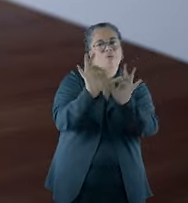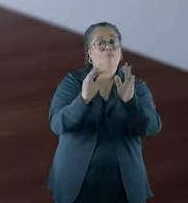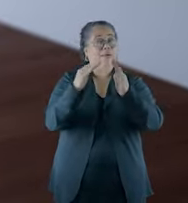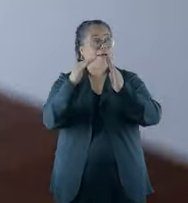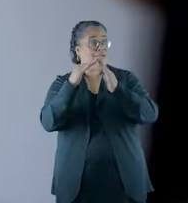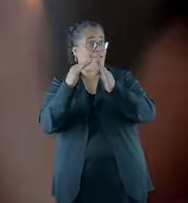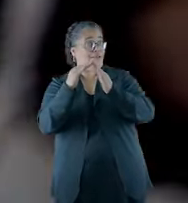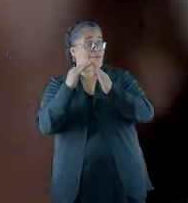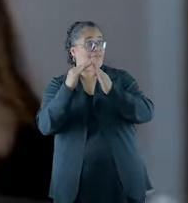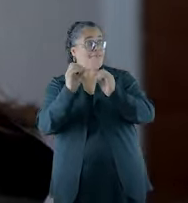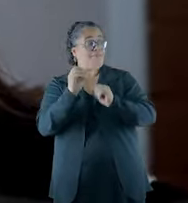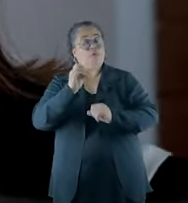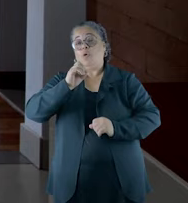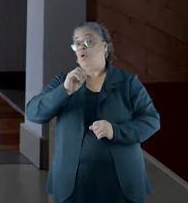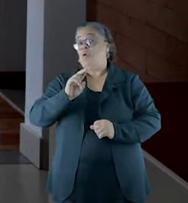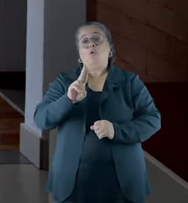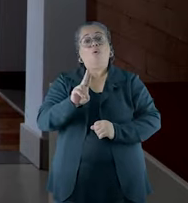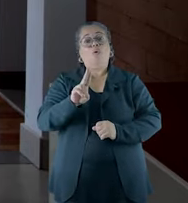decorar a casa